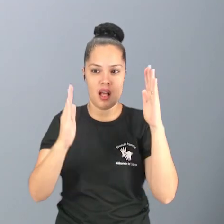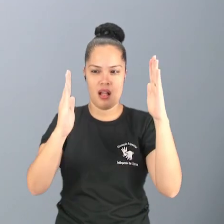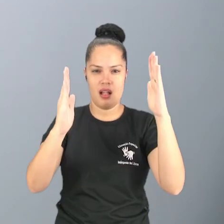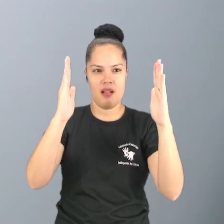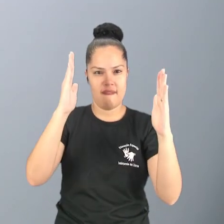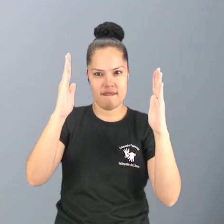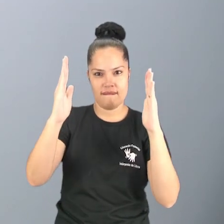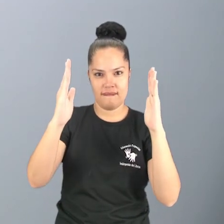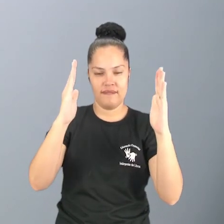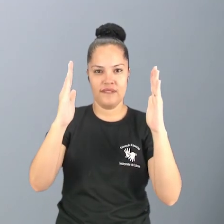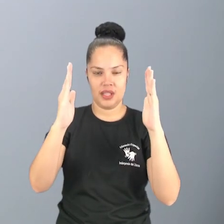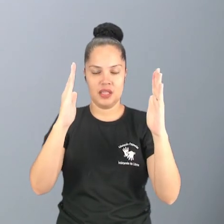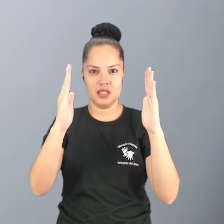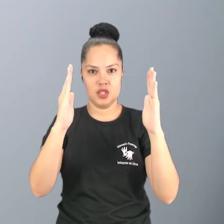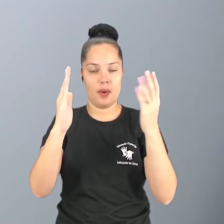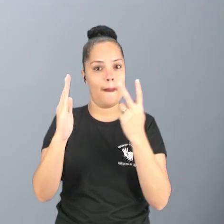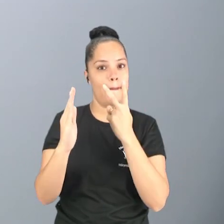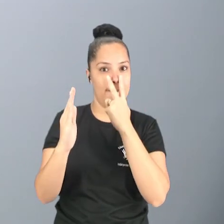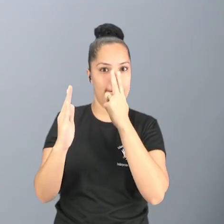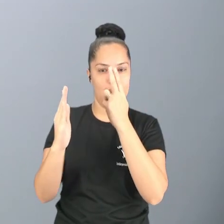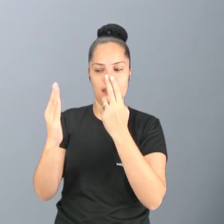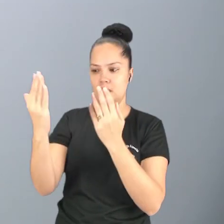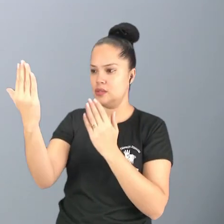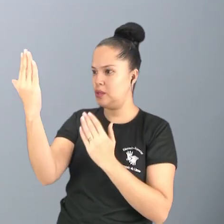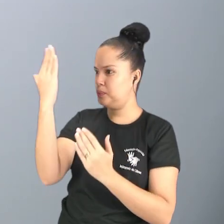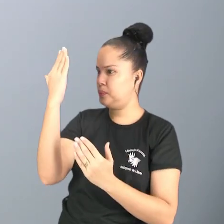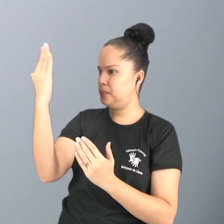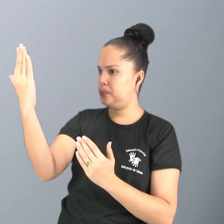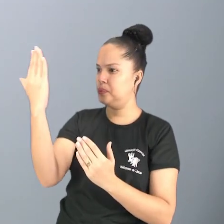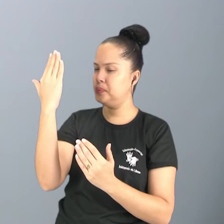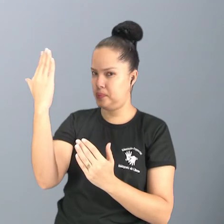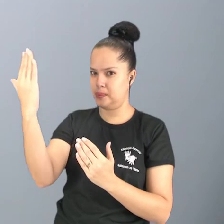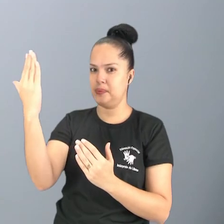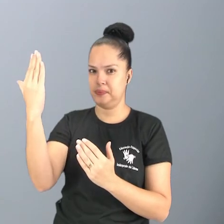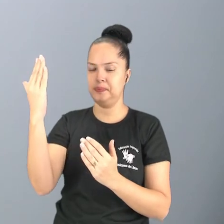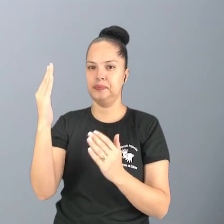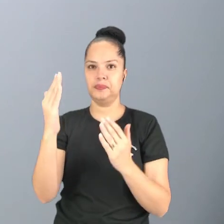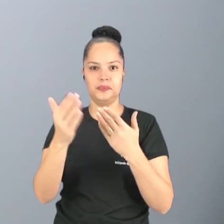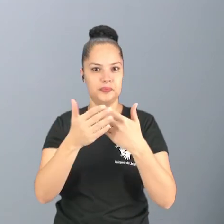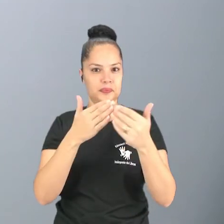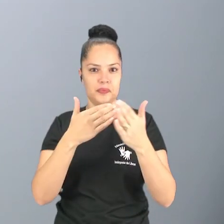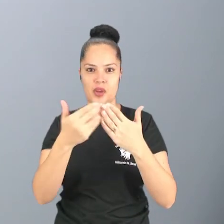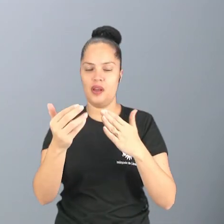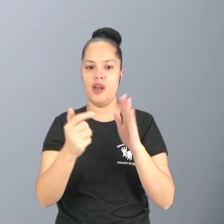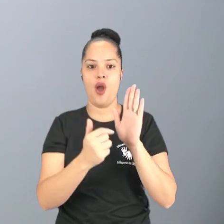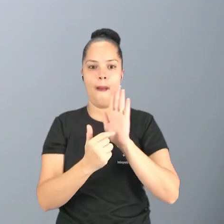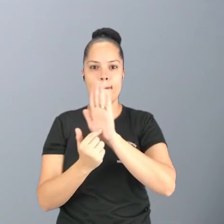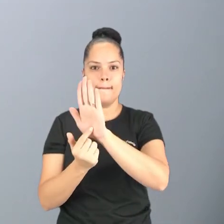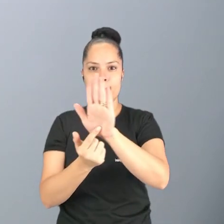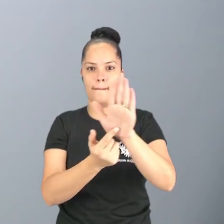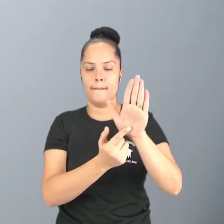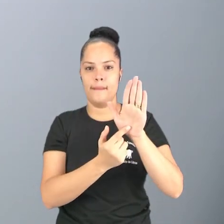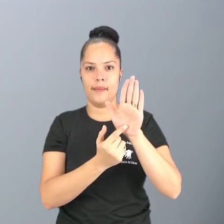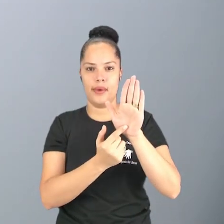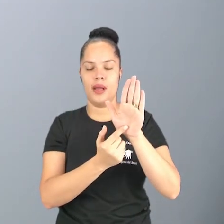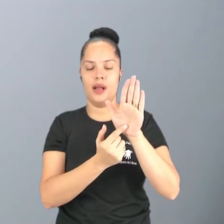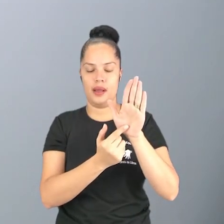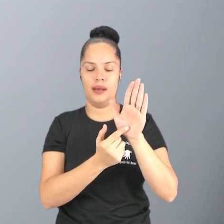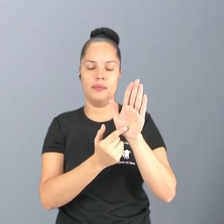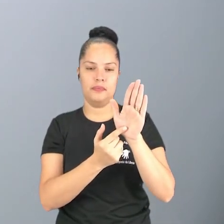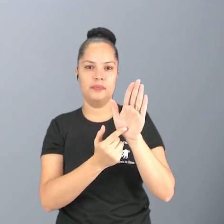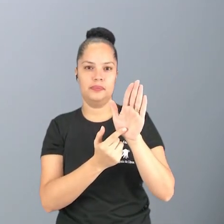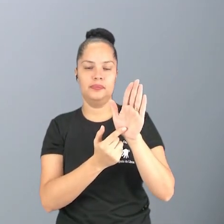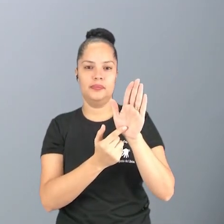se fosse, né, a reflexão da imagem é um espelho, certo? Nós temos a projeção da imagem como se